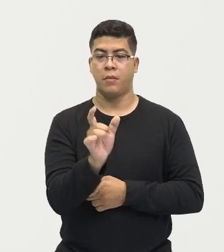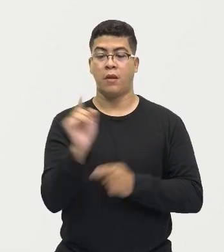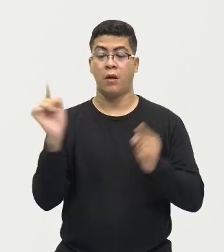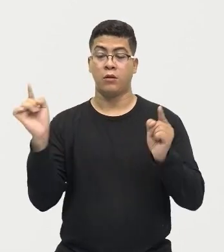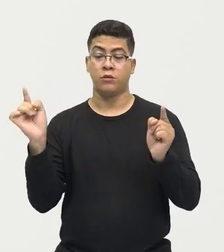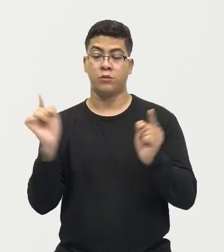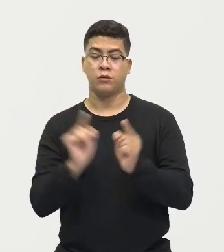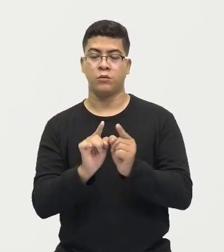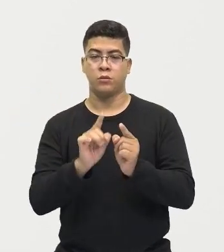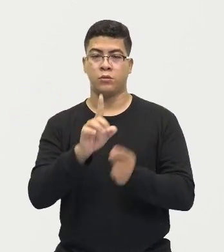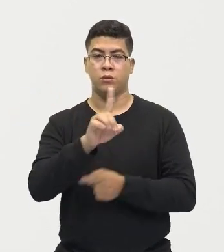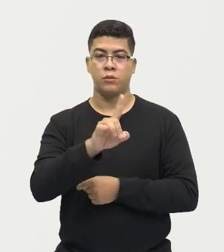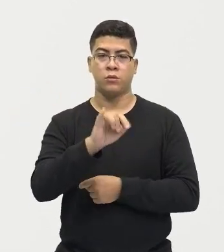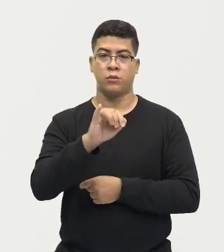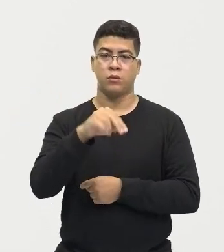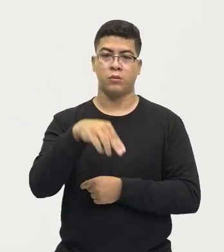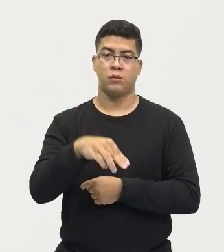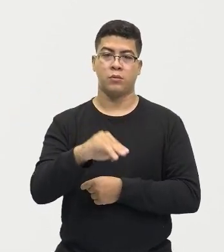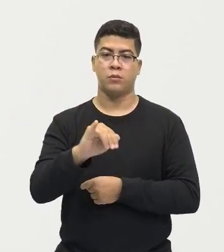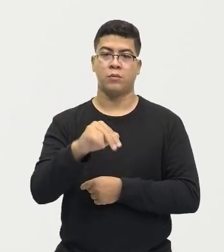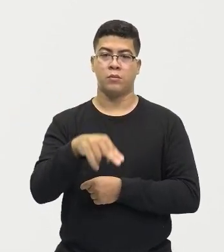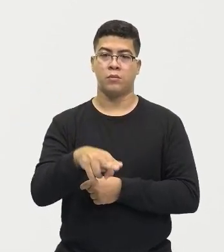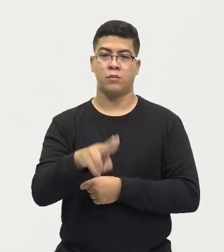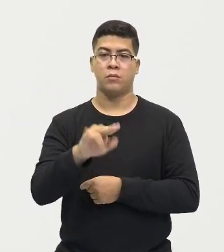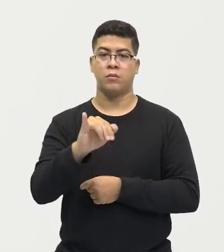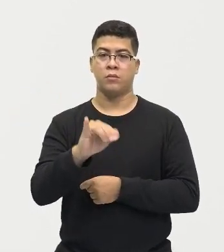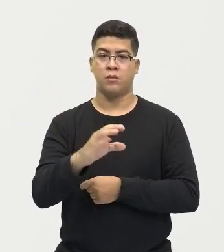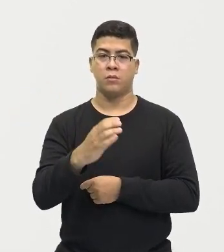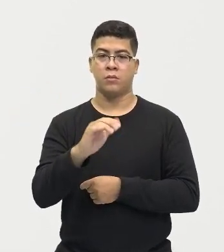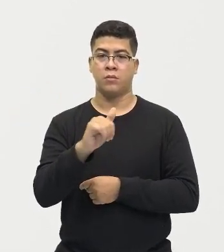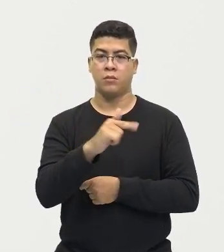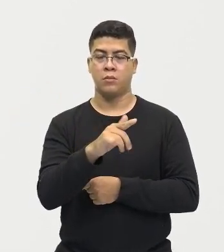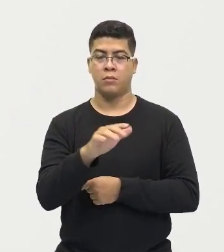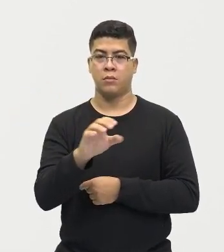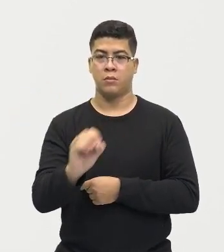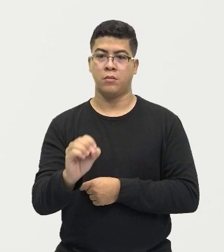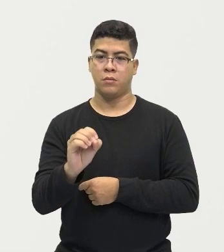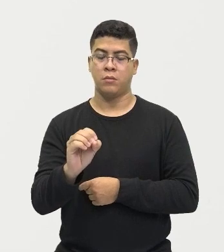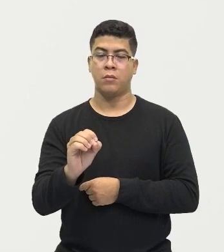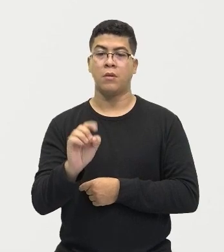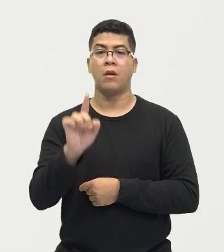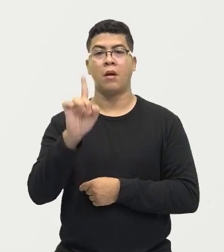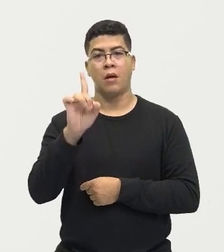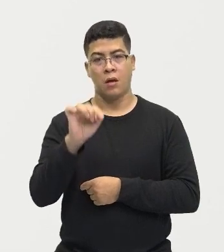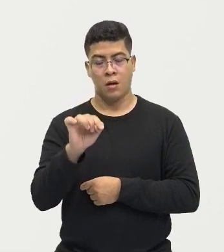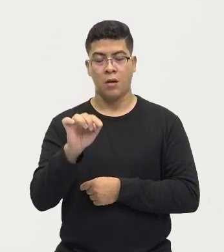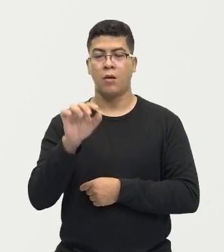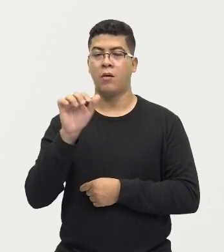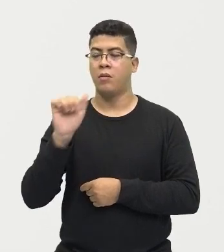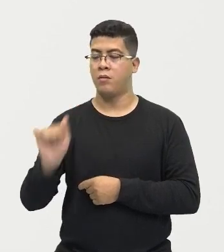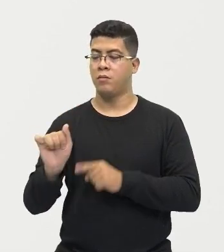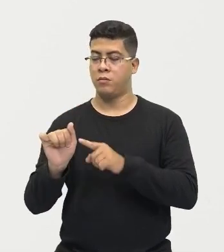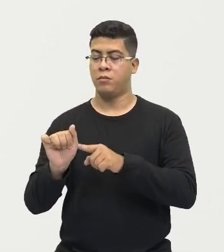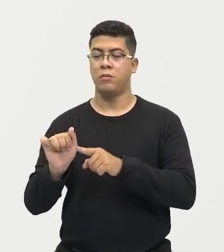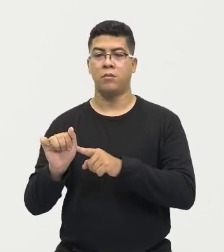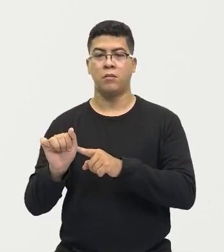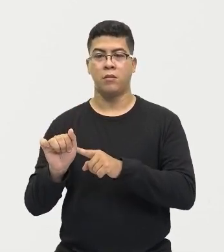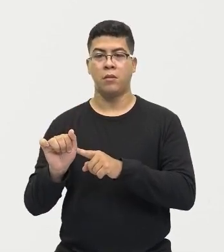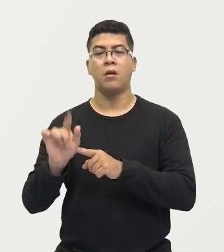diminuição. Não tem o artigo aqui? Se tem um artigo, já sabemos aí que é um substantivo.